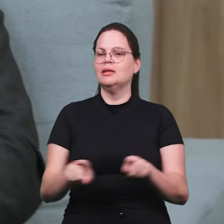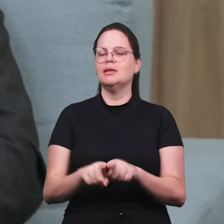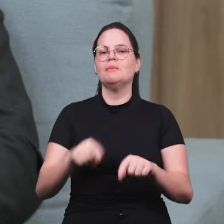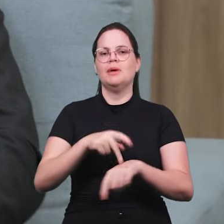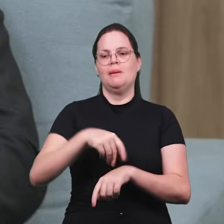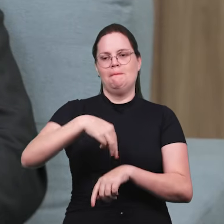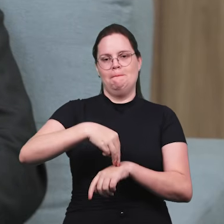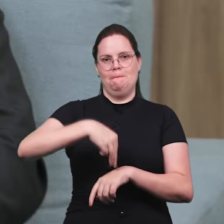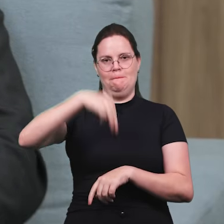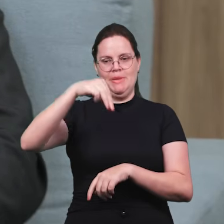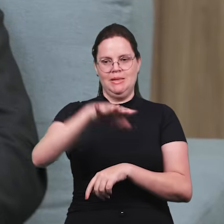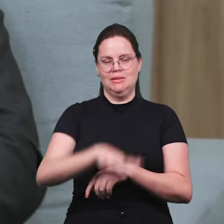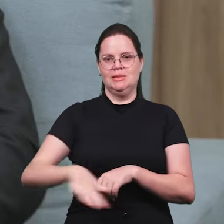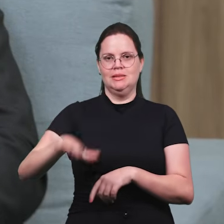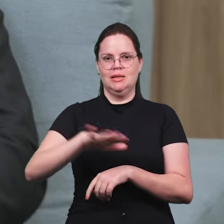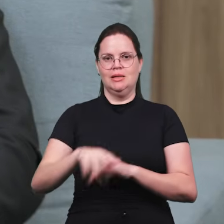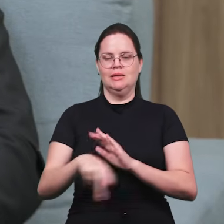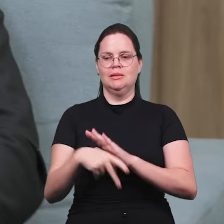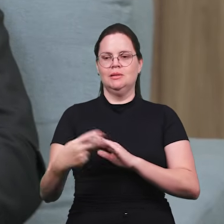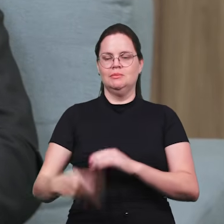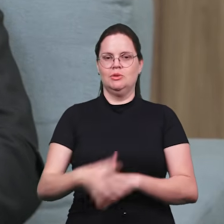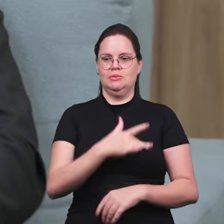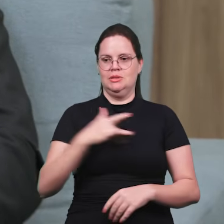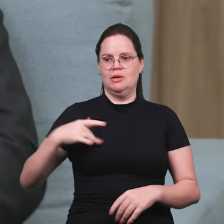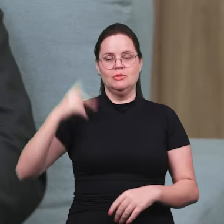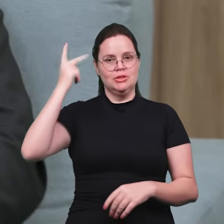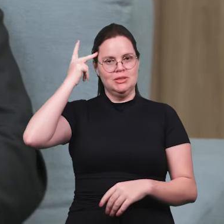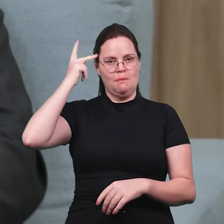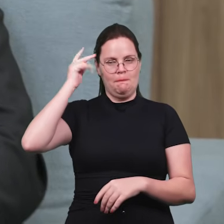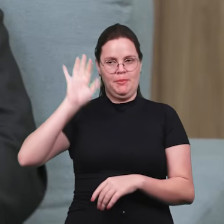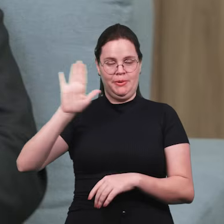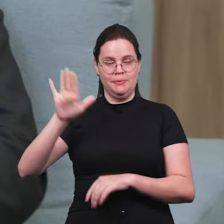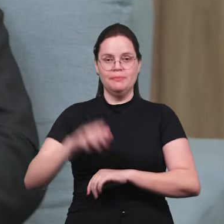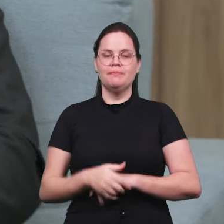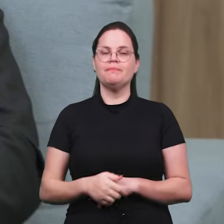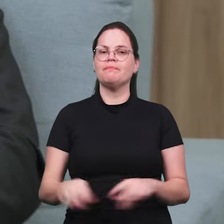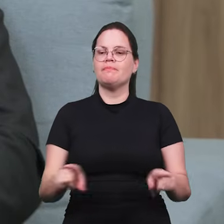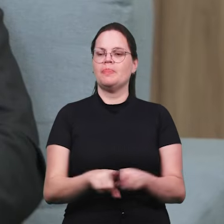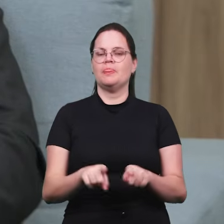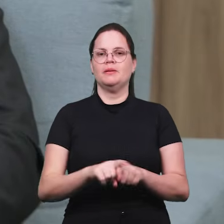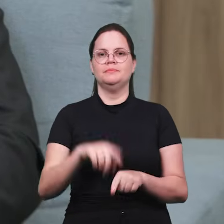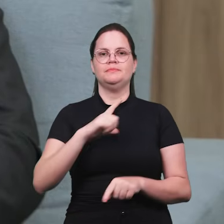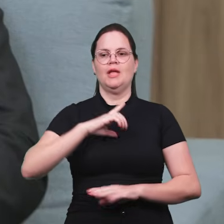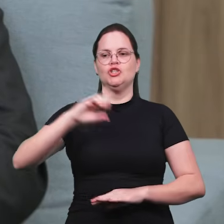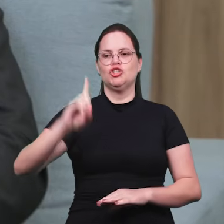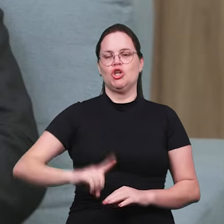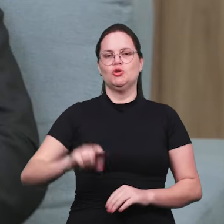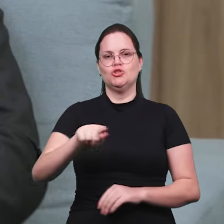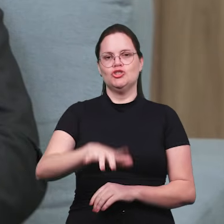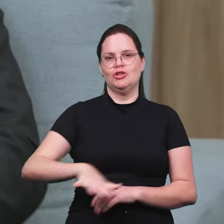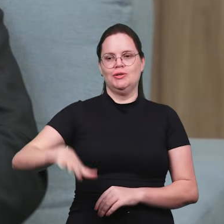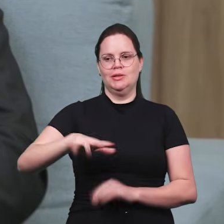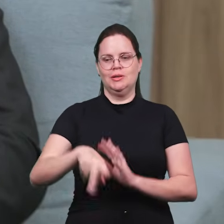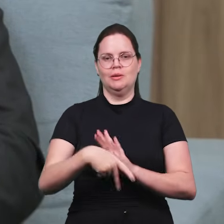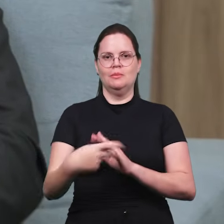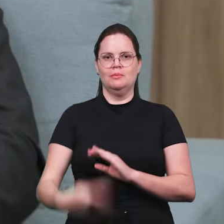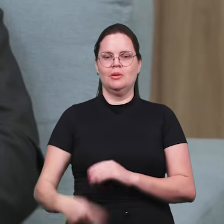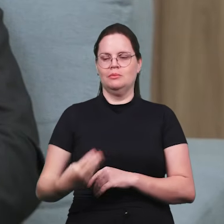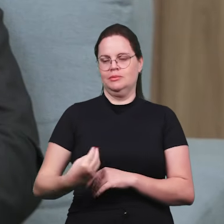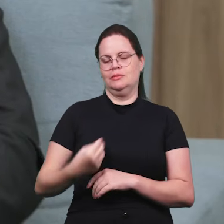Instituto Tecnológico de Educação e Saúde em São Paulo e proprietário e diretor geral da Vida Home